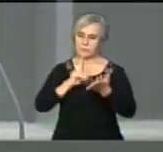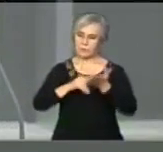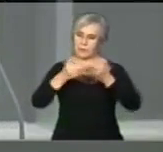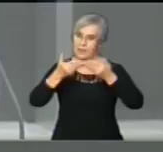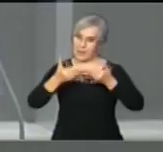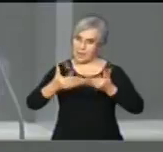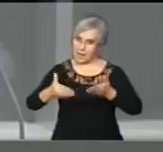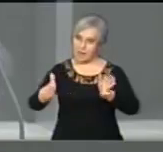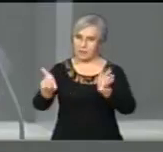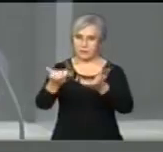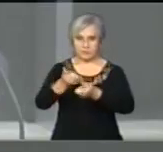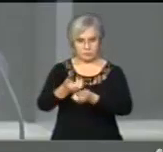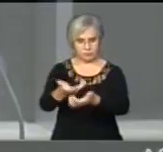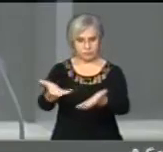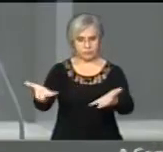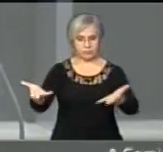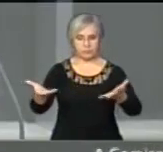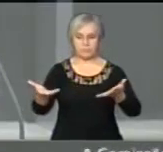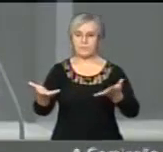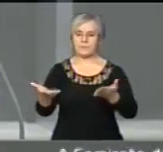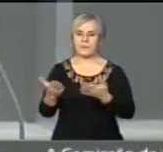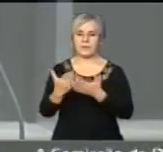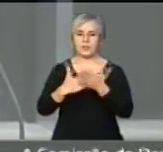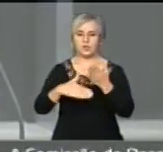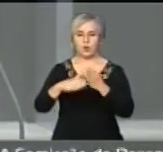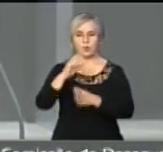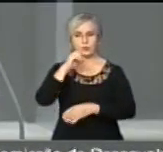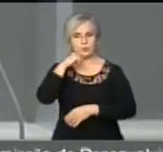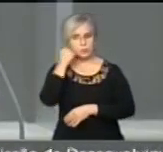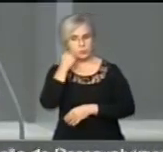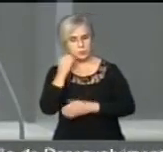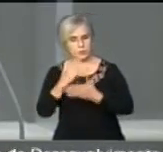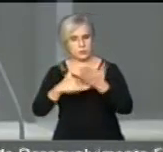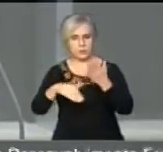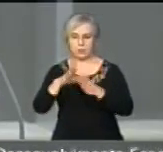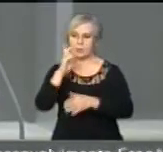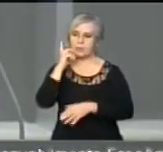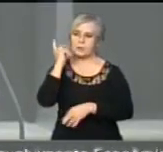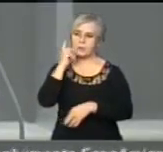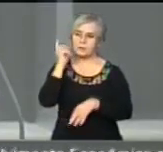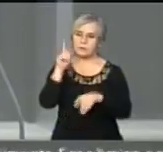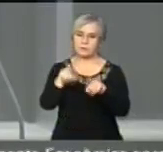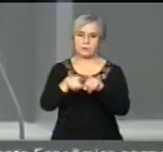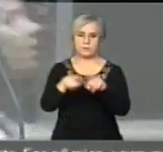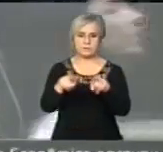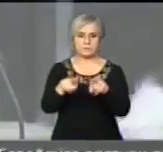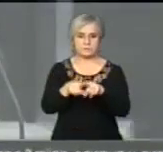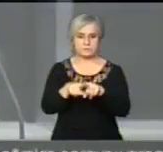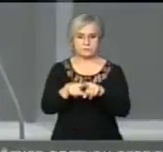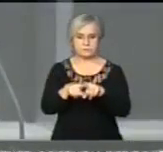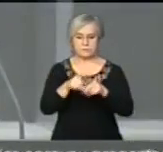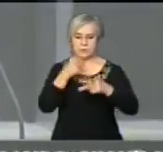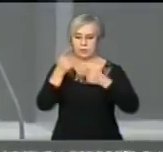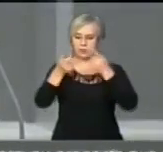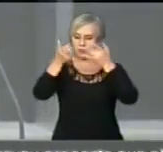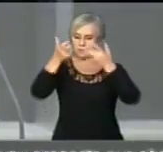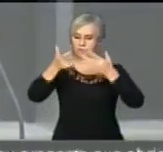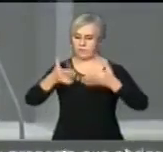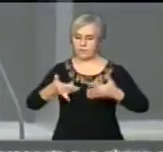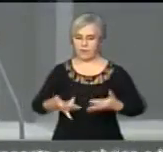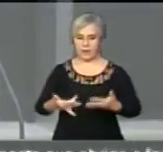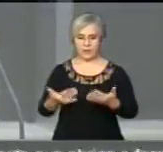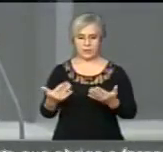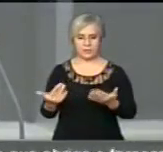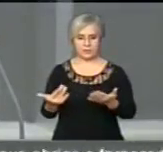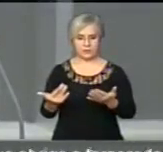aberta, aliás, a todos os senadores e deputados, é 15 horas, falando que o seu